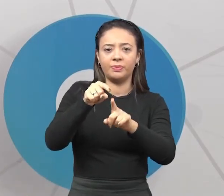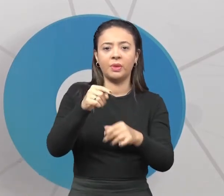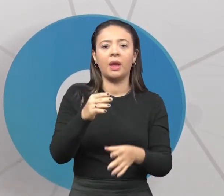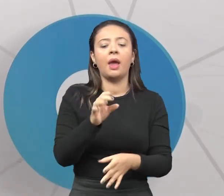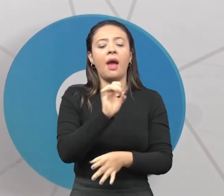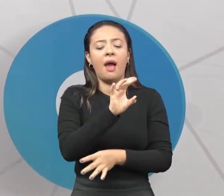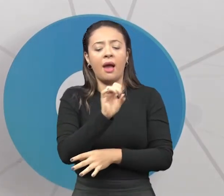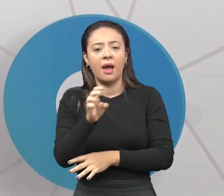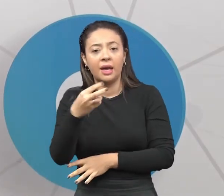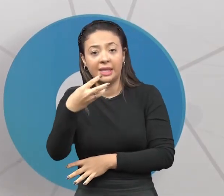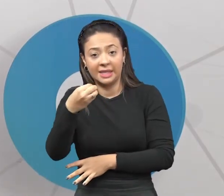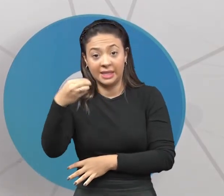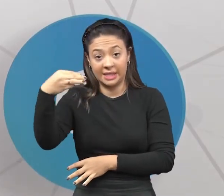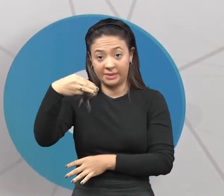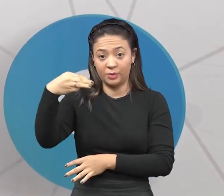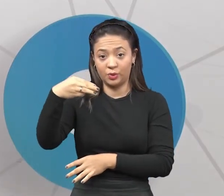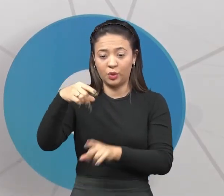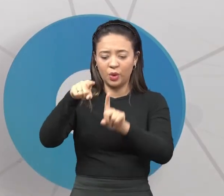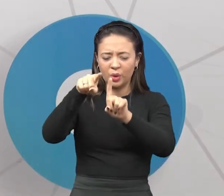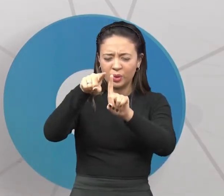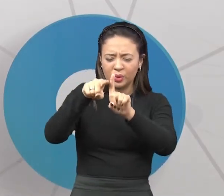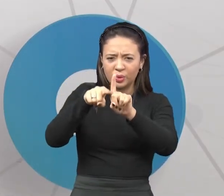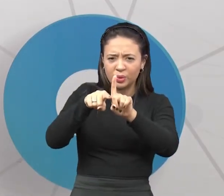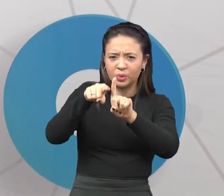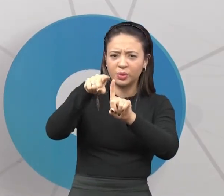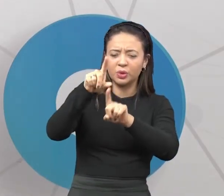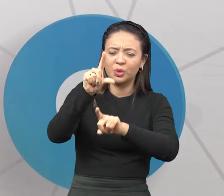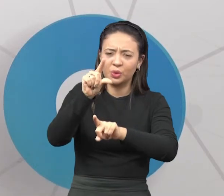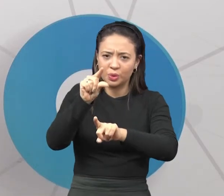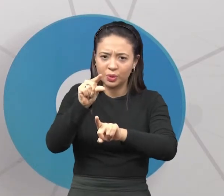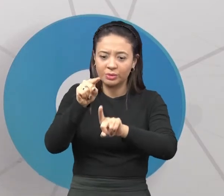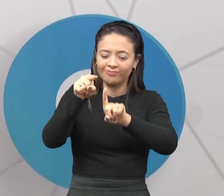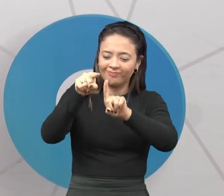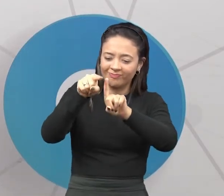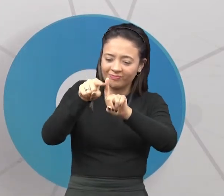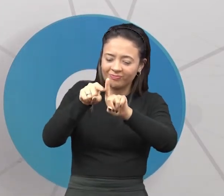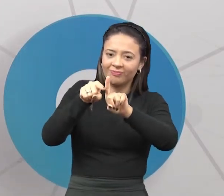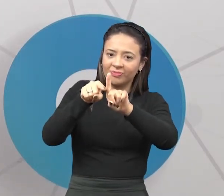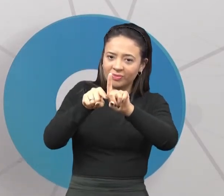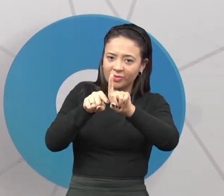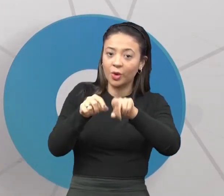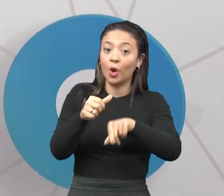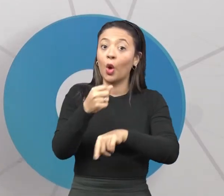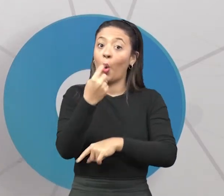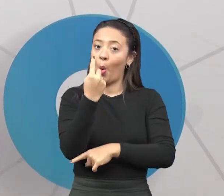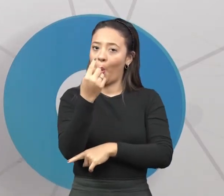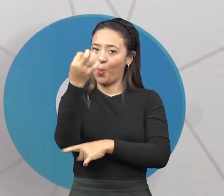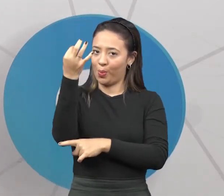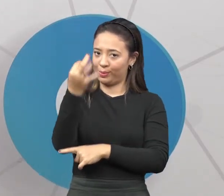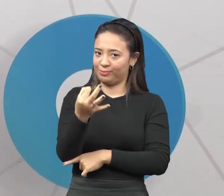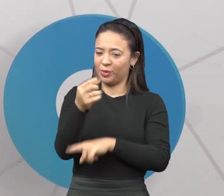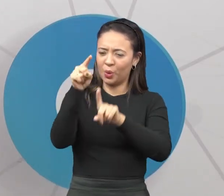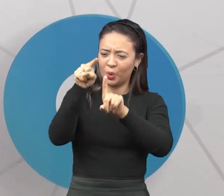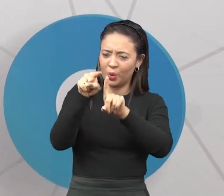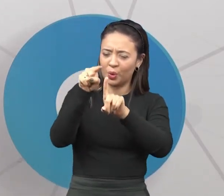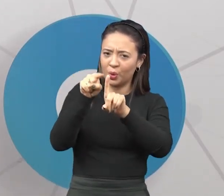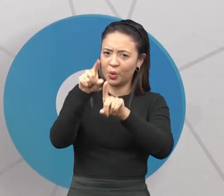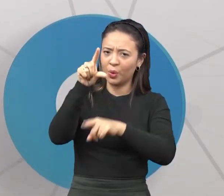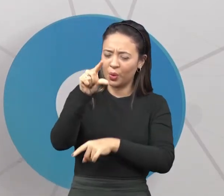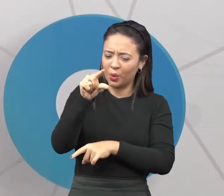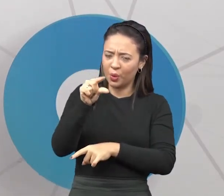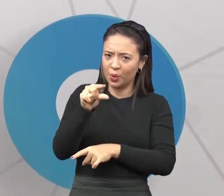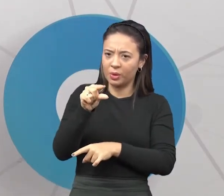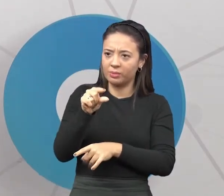minutos, essa temperatura, ela vai cair em 1%. Vamos deixar